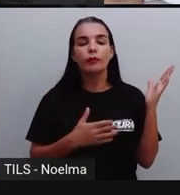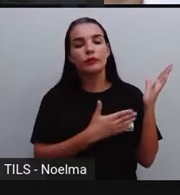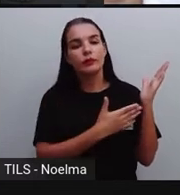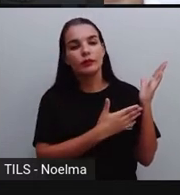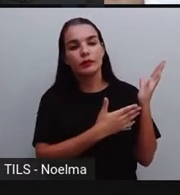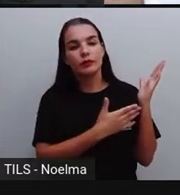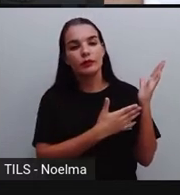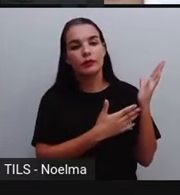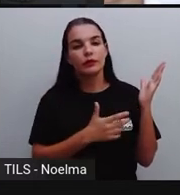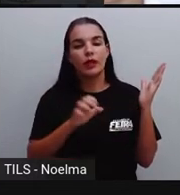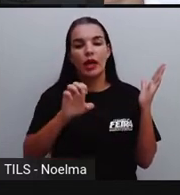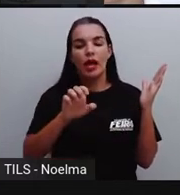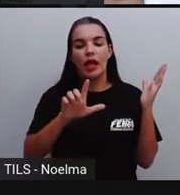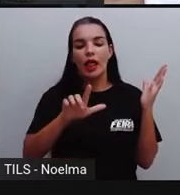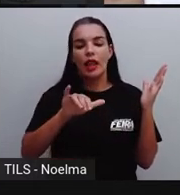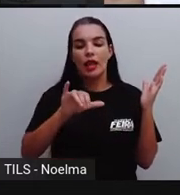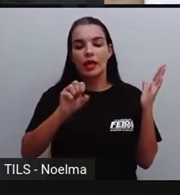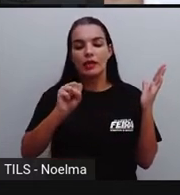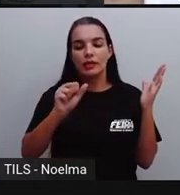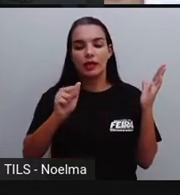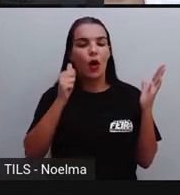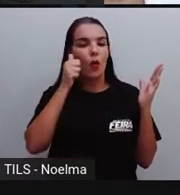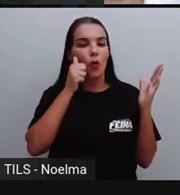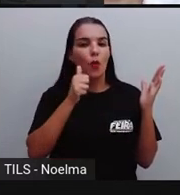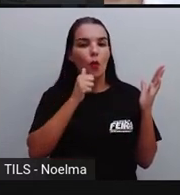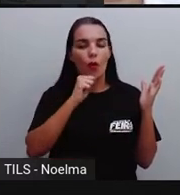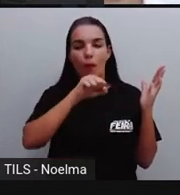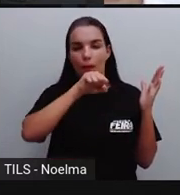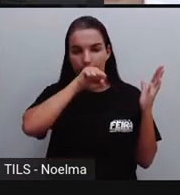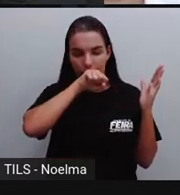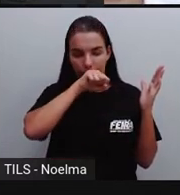que é o nome da mãe ali, né? Das crianças.